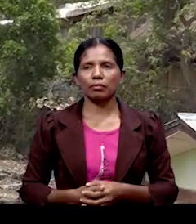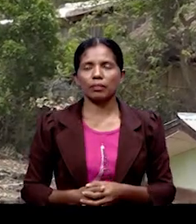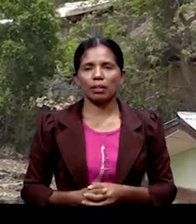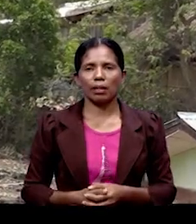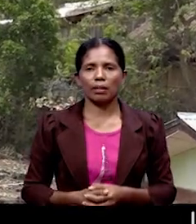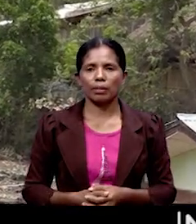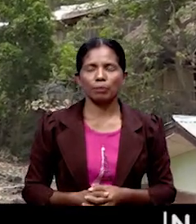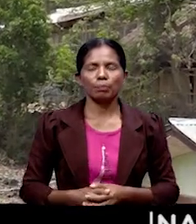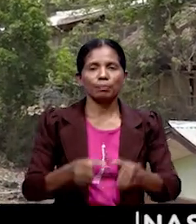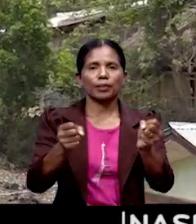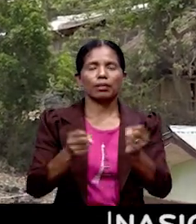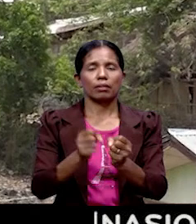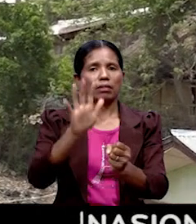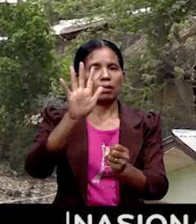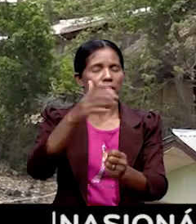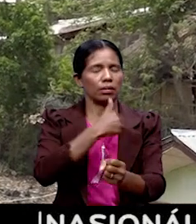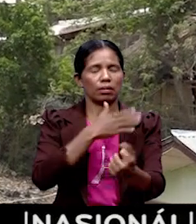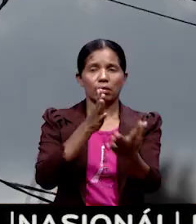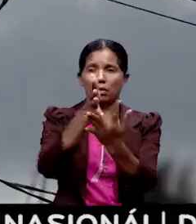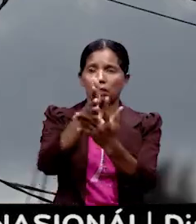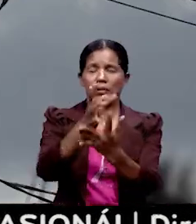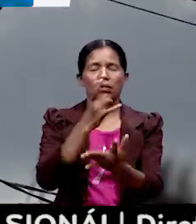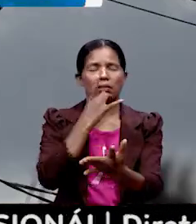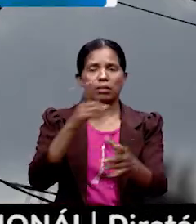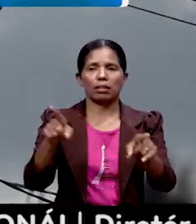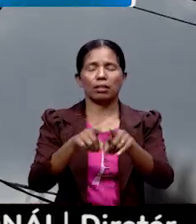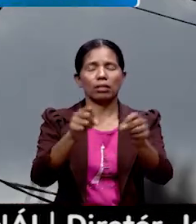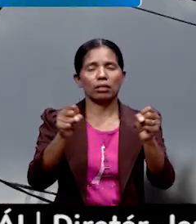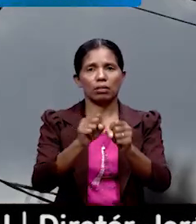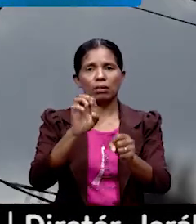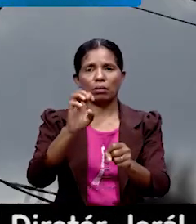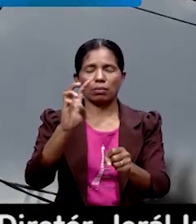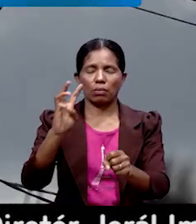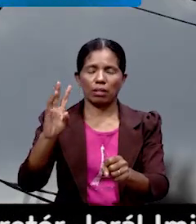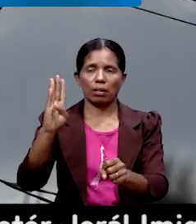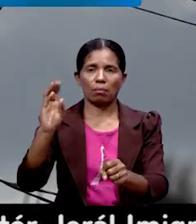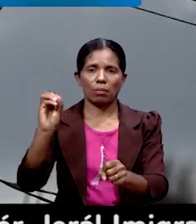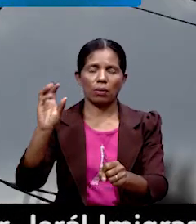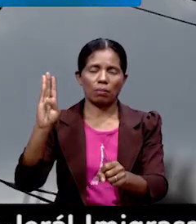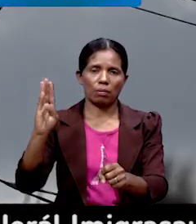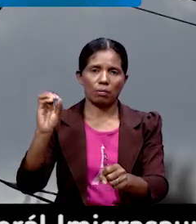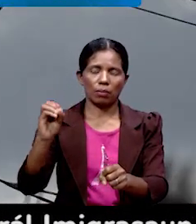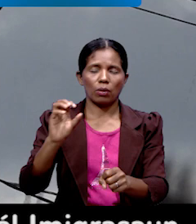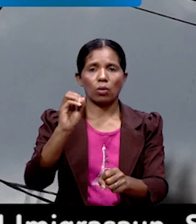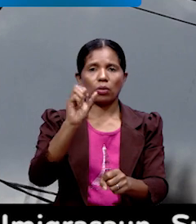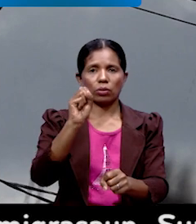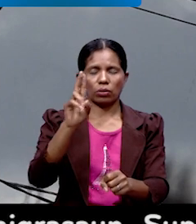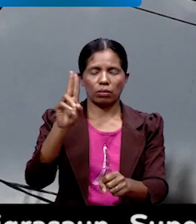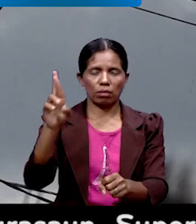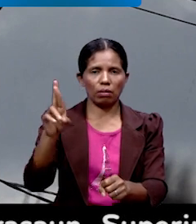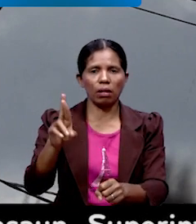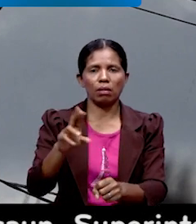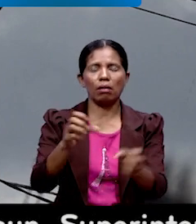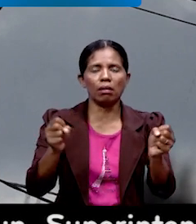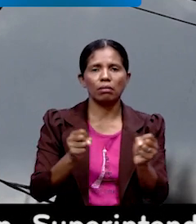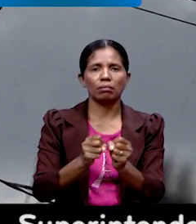Lima nebe seidauk asesa eletrisidade makanesan, Suku Waibobo, Nahareka, Osorua, Wabubu, no